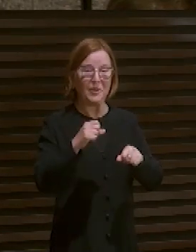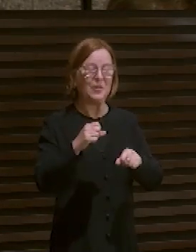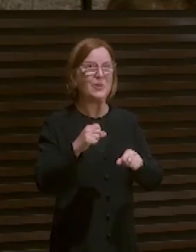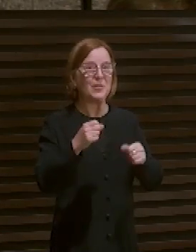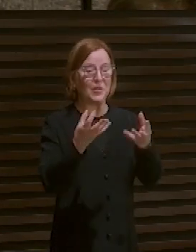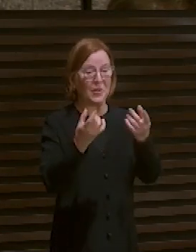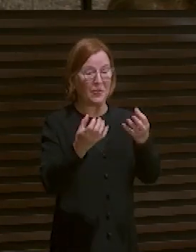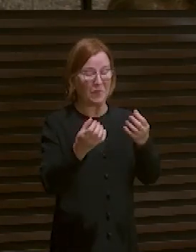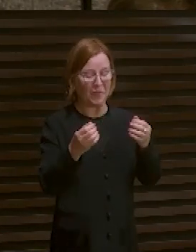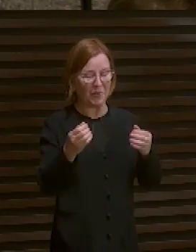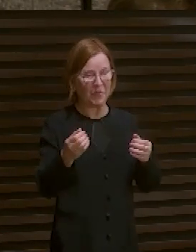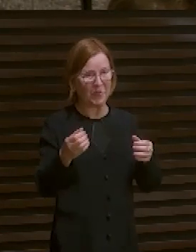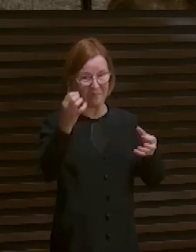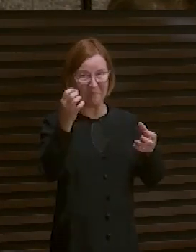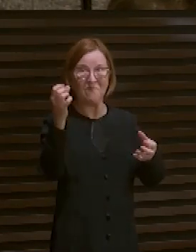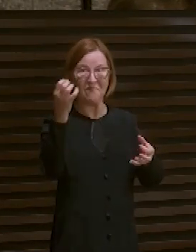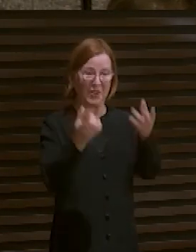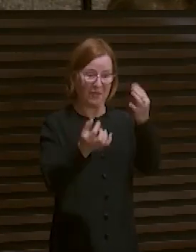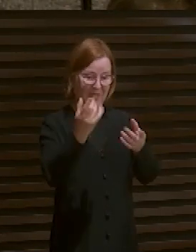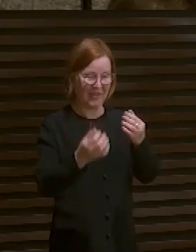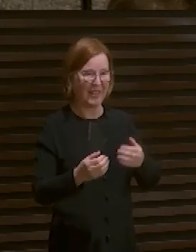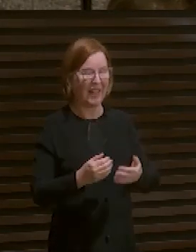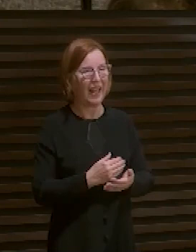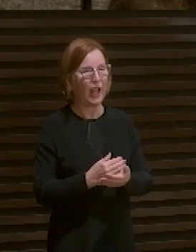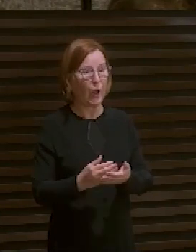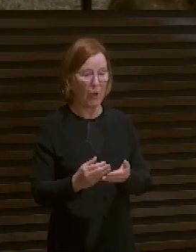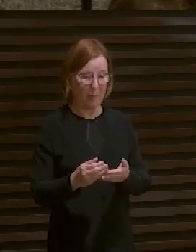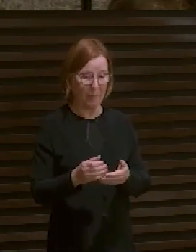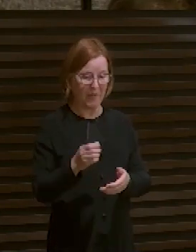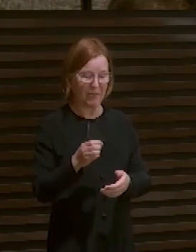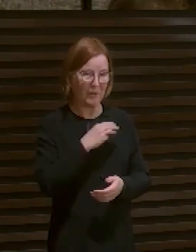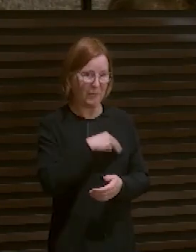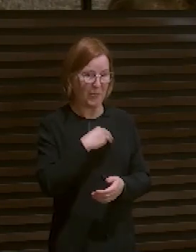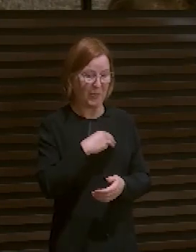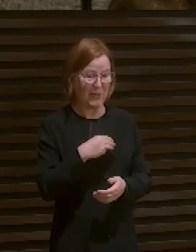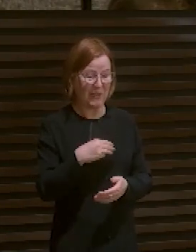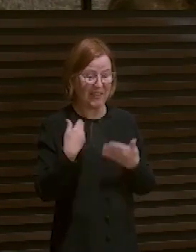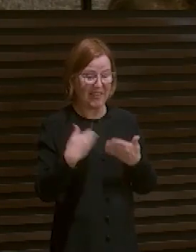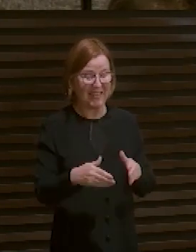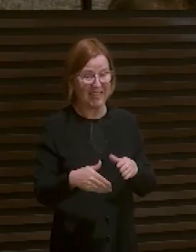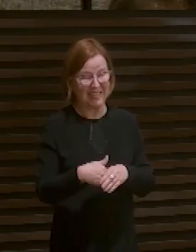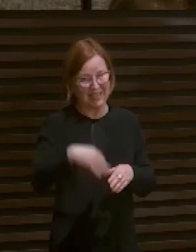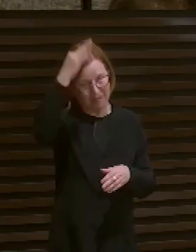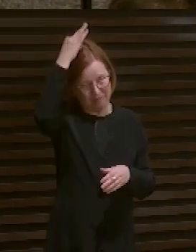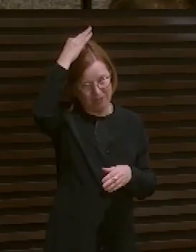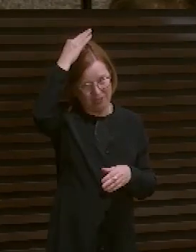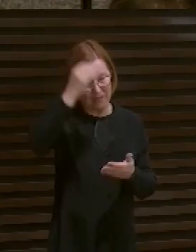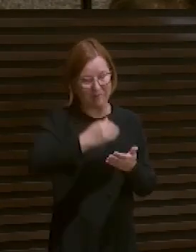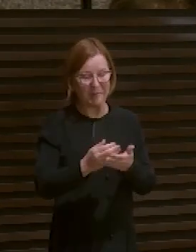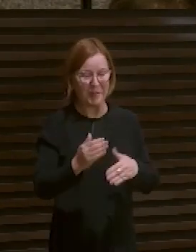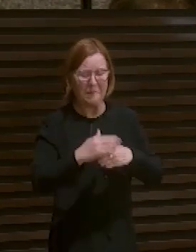Começou missionário a nascer de novo. Começou pastor a nascer de novo. Começou uma gente a nascer de novo.